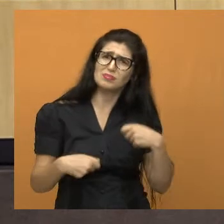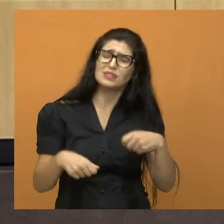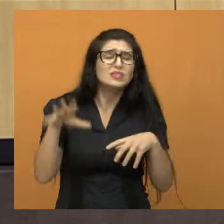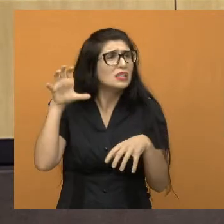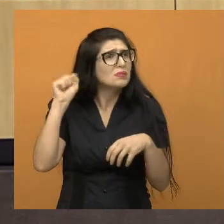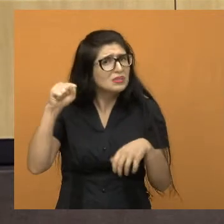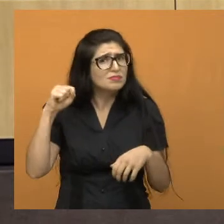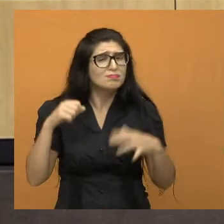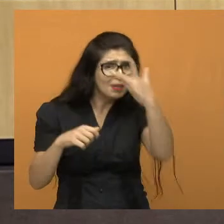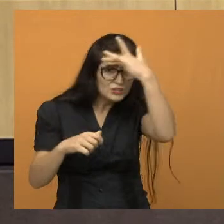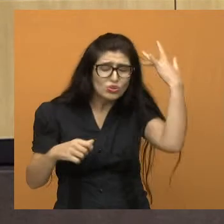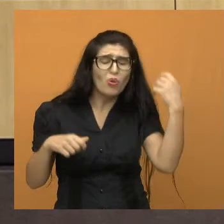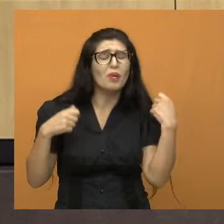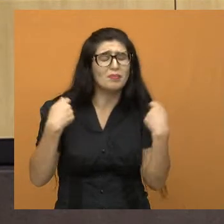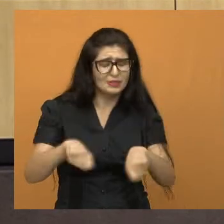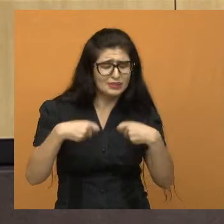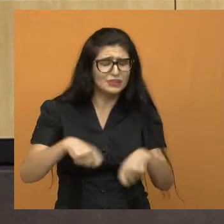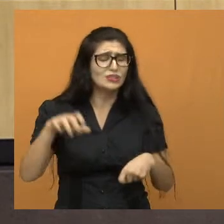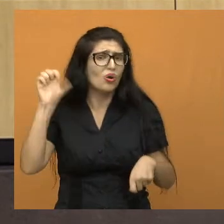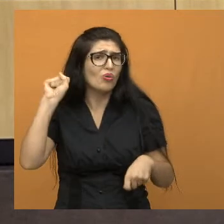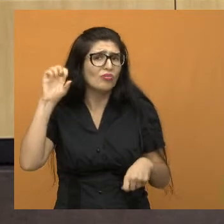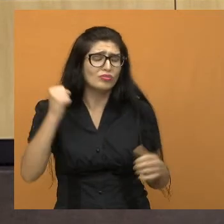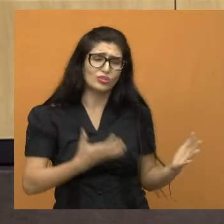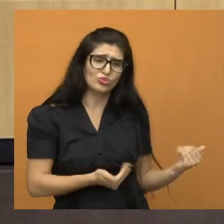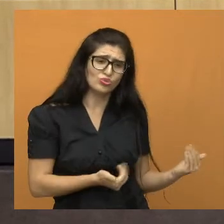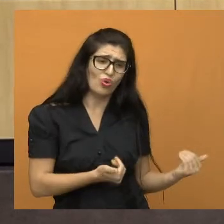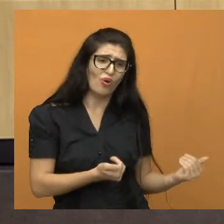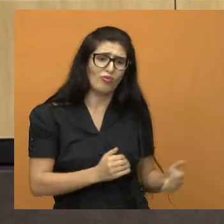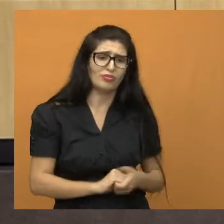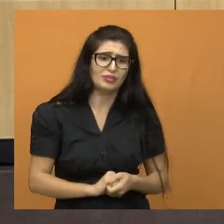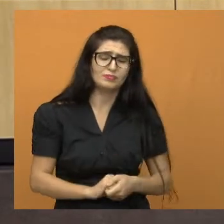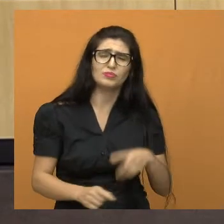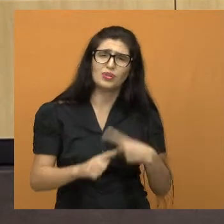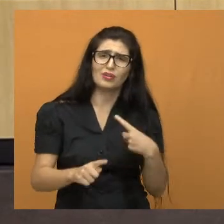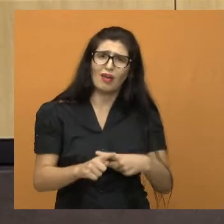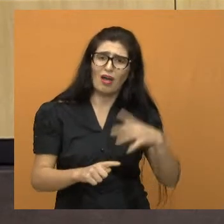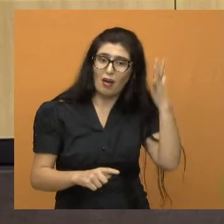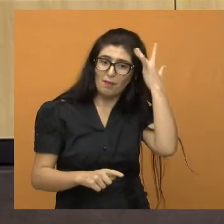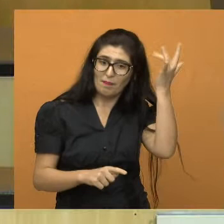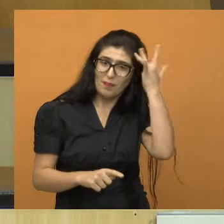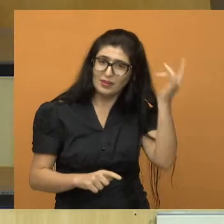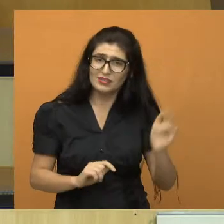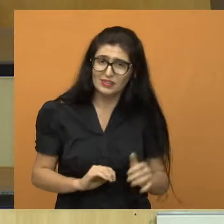da igreja, na sociedade como um todo. Porque amanhã nós não vamos ter